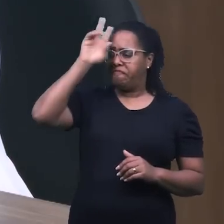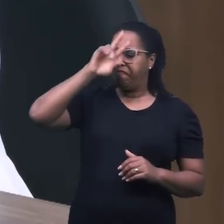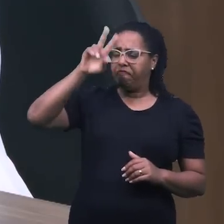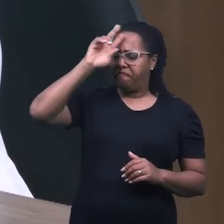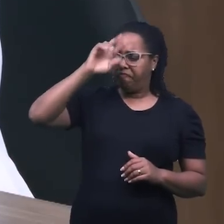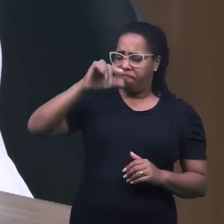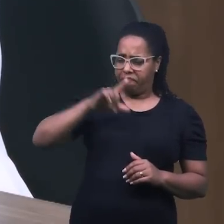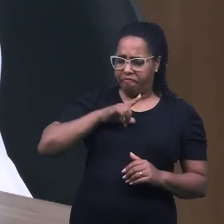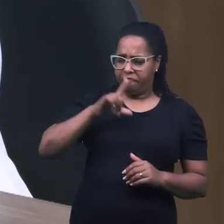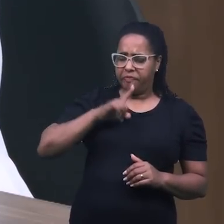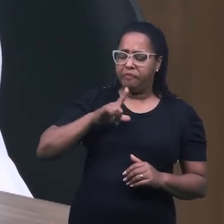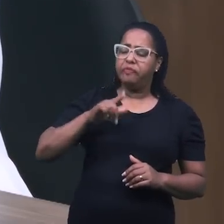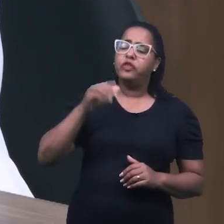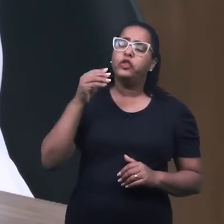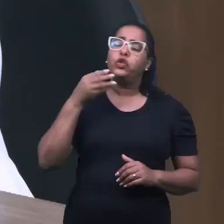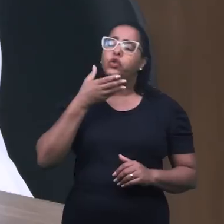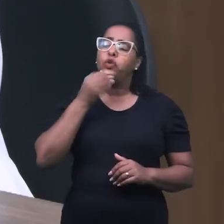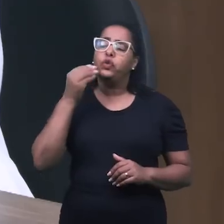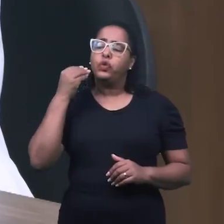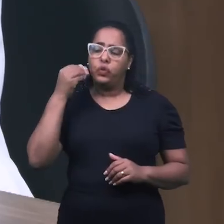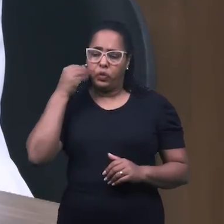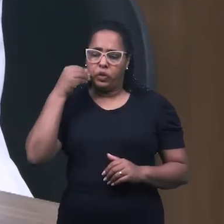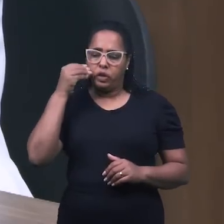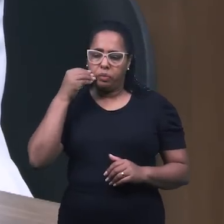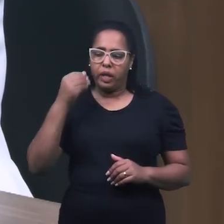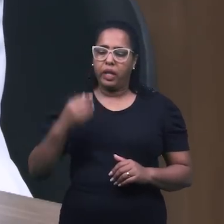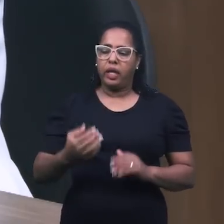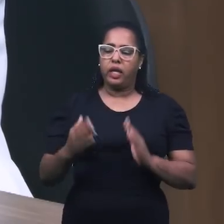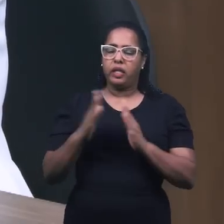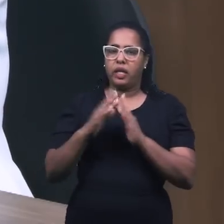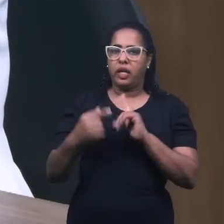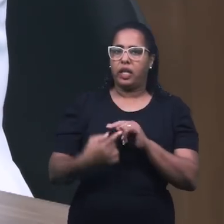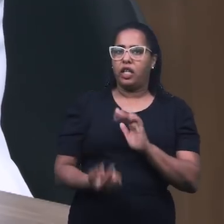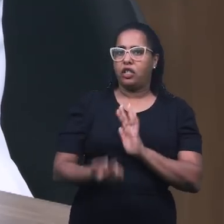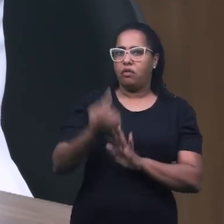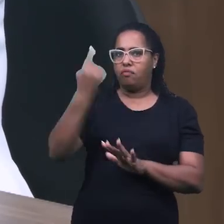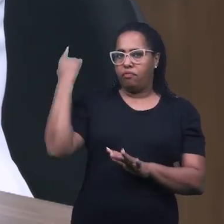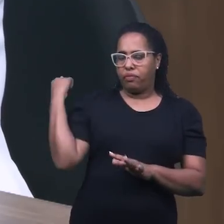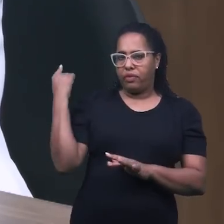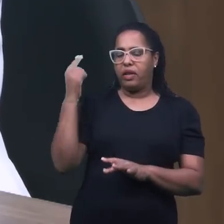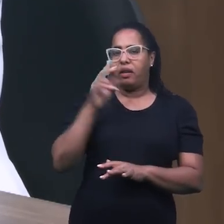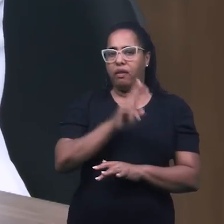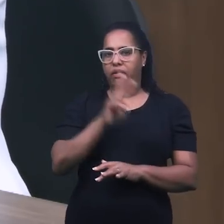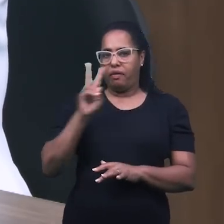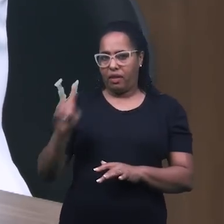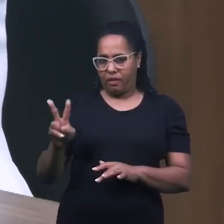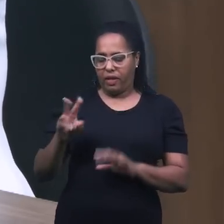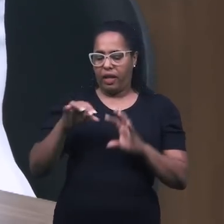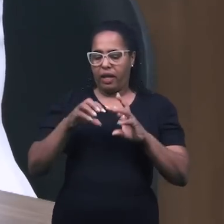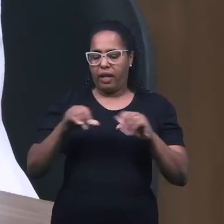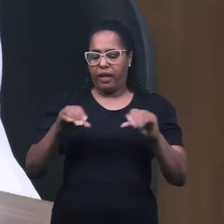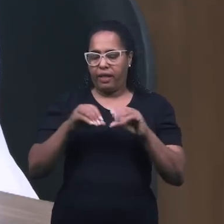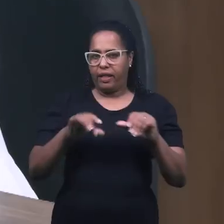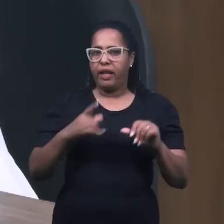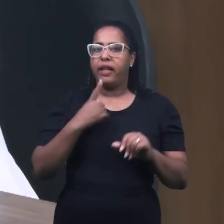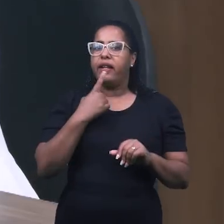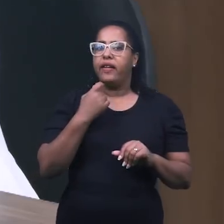de uma experiência de um irmão de uma igreja de onde eu já frequentei, lá em Ulisses Guimarães, na Grande Terra